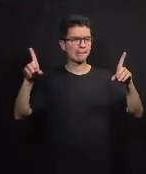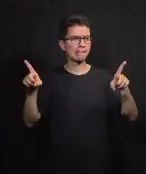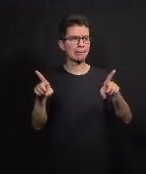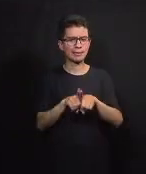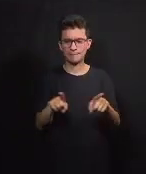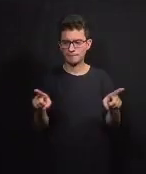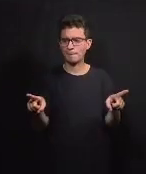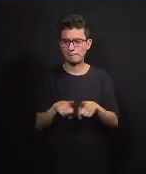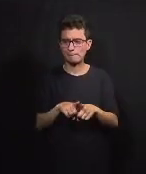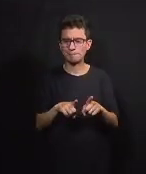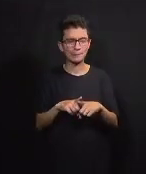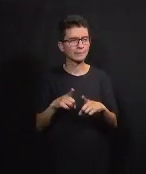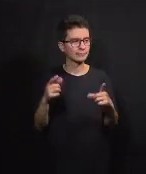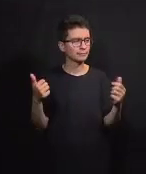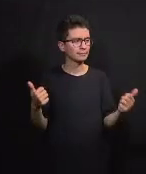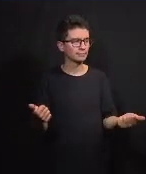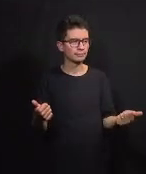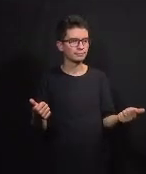sentem cada vez mais